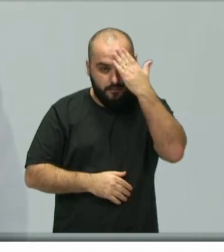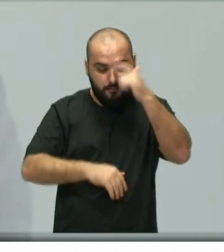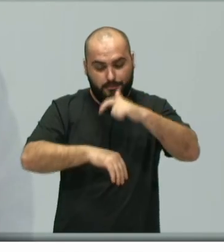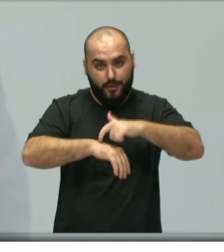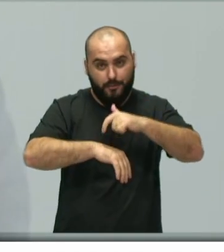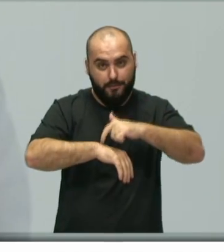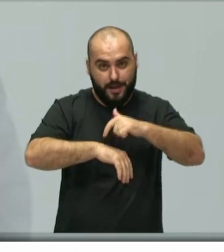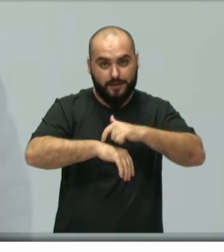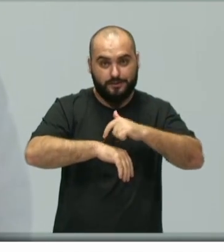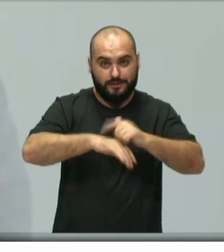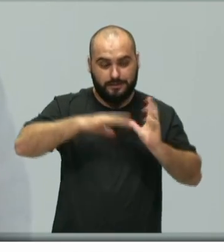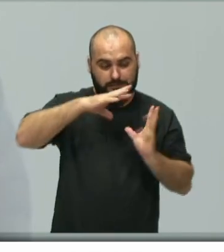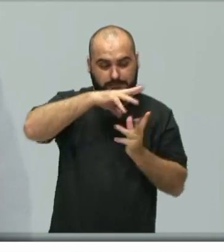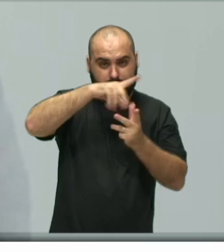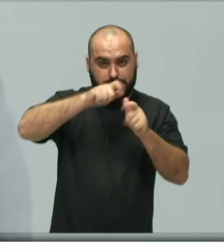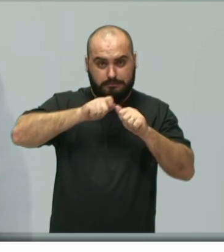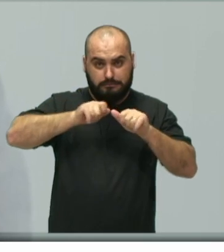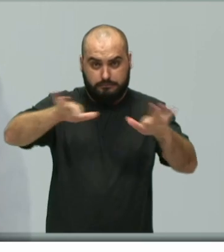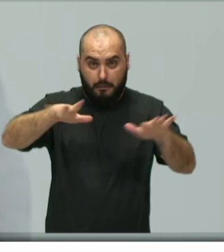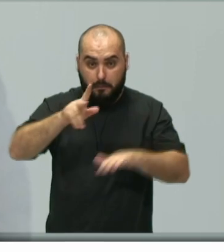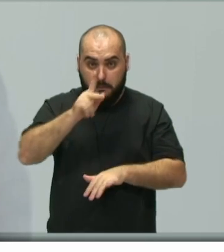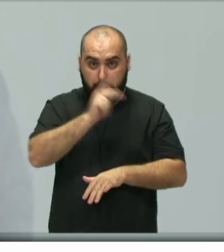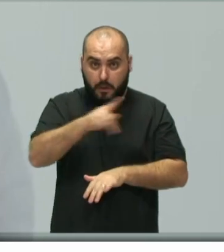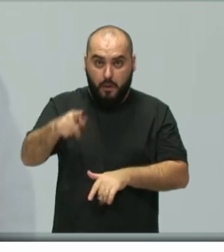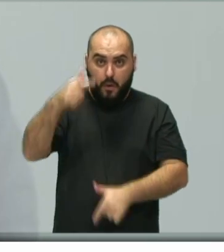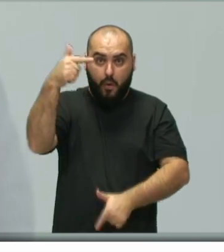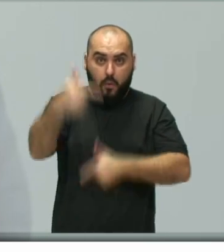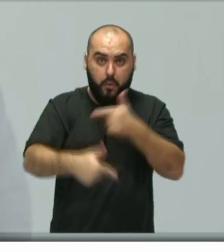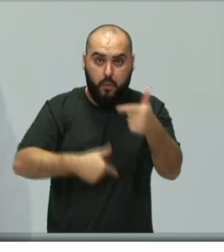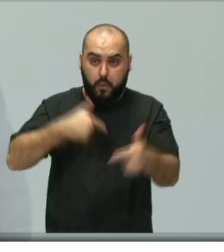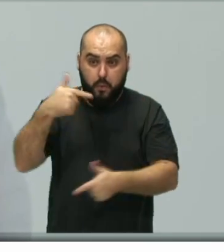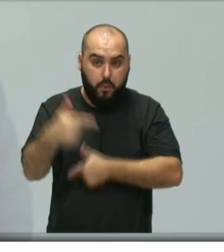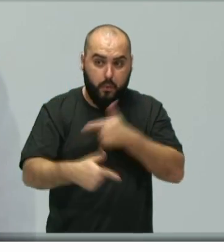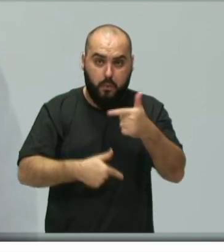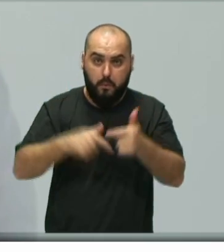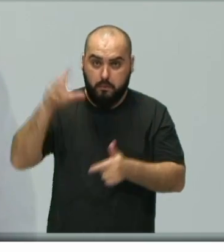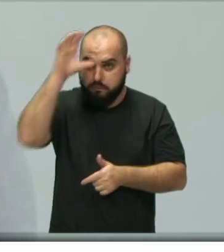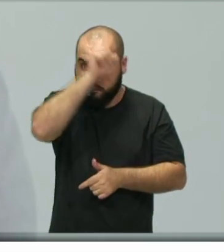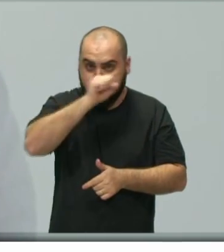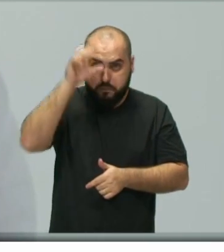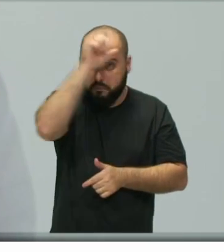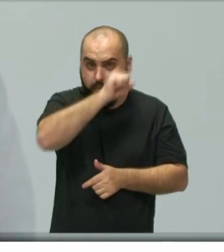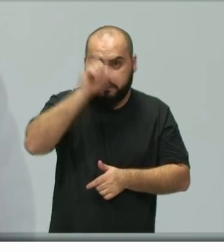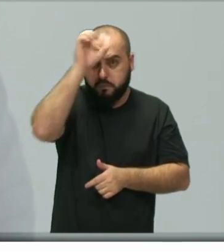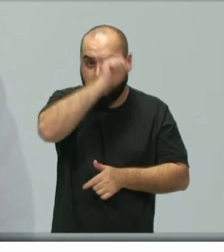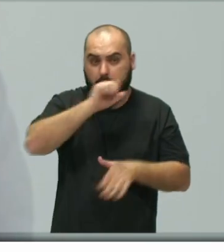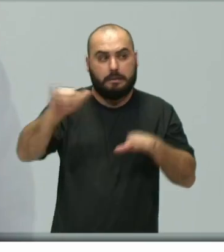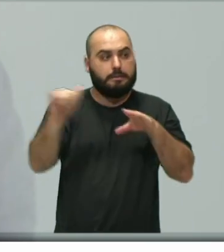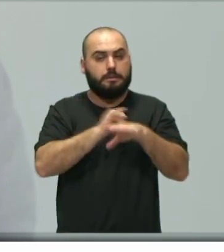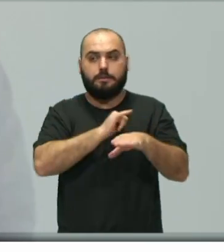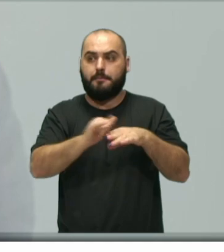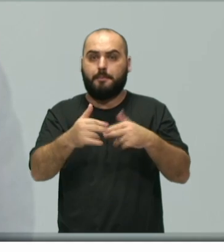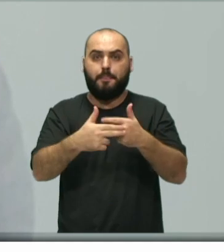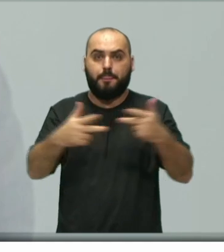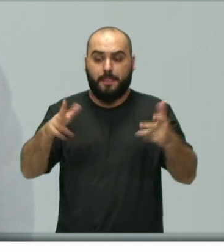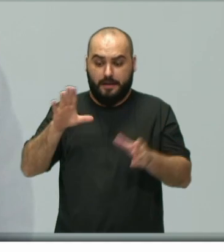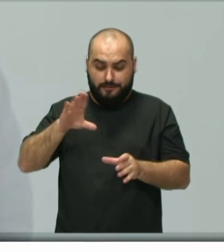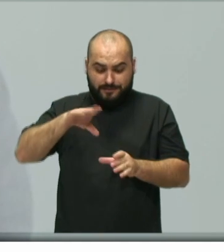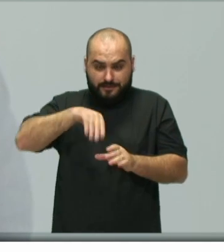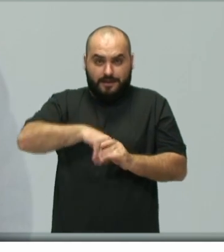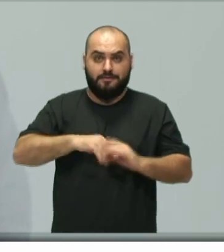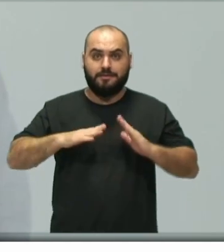muito e aprendendo muitas estratégias e estão dentro da casa, né,